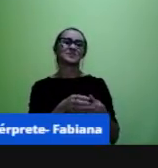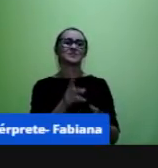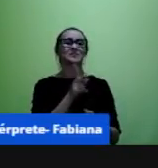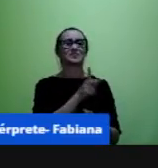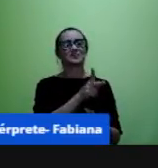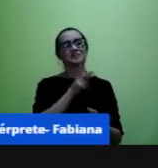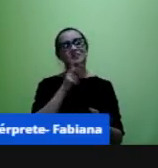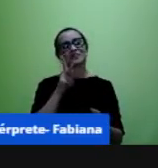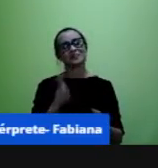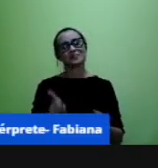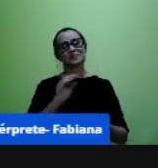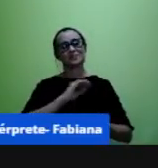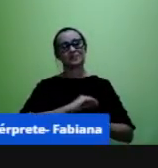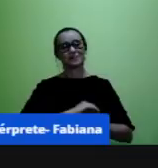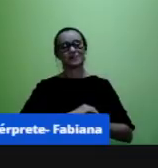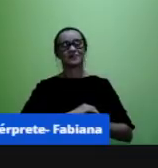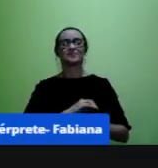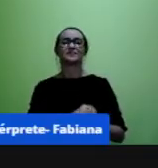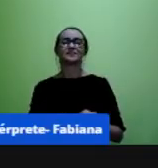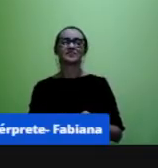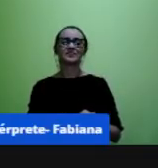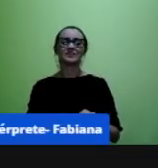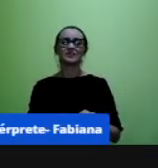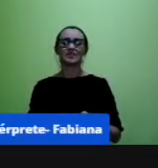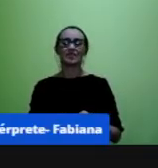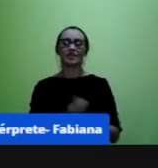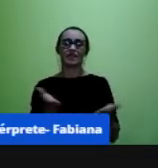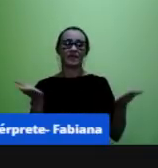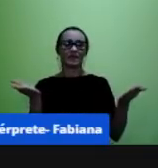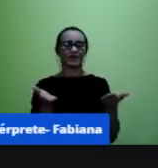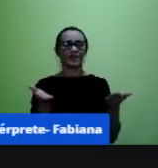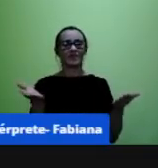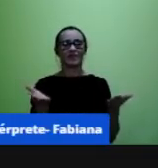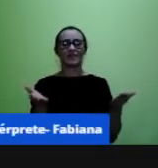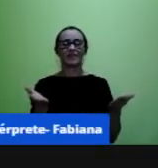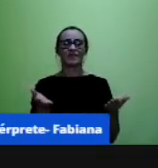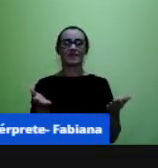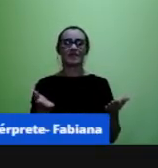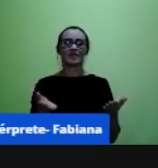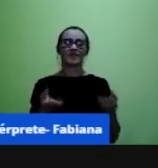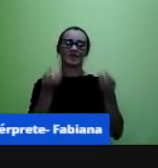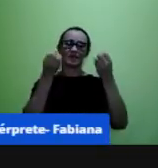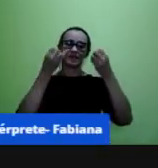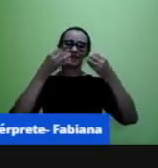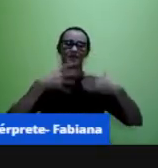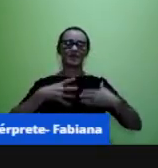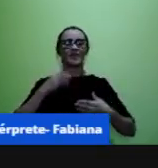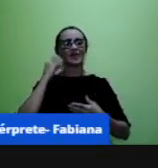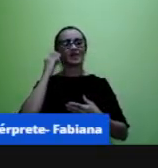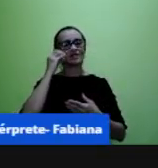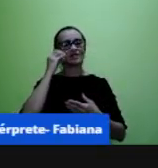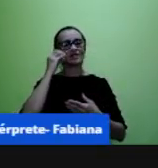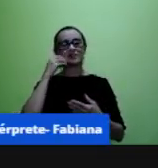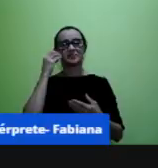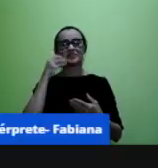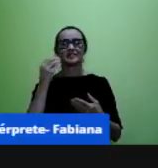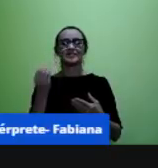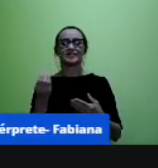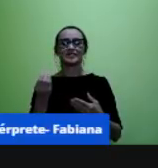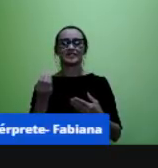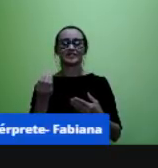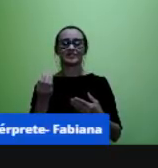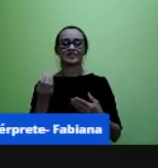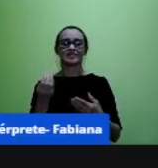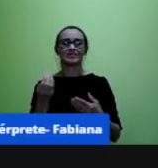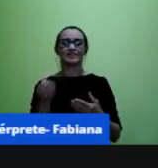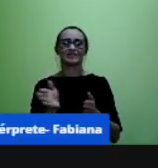Grande. Eu sou o professor Gildney Alencar e hoje eu vou estar aqui, né, relatando um pouquinho da experiência nesse conteúdo